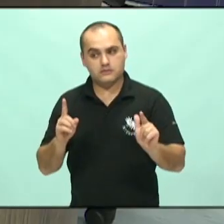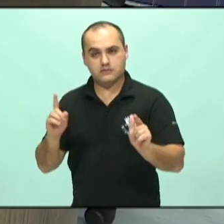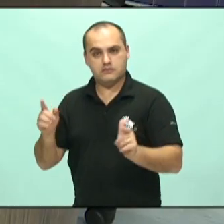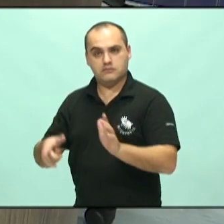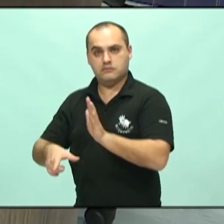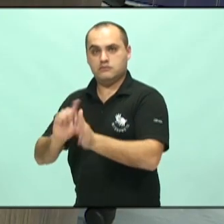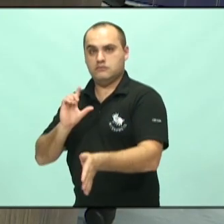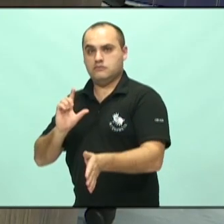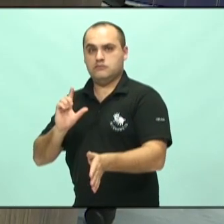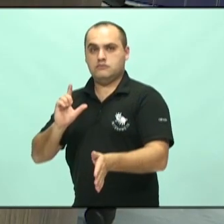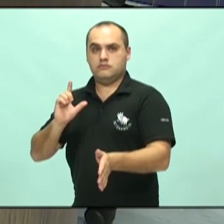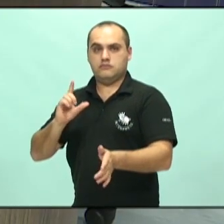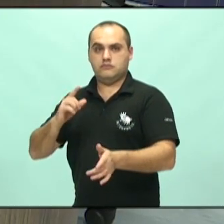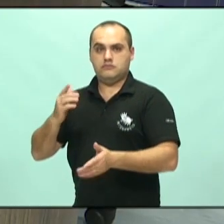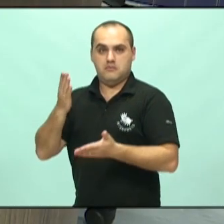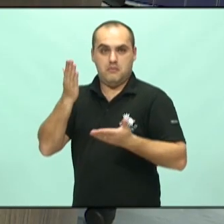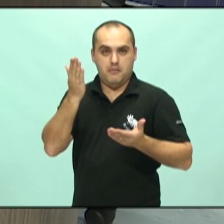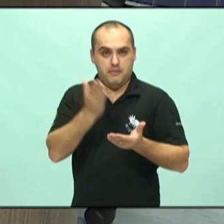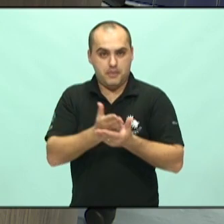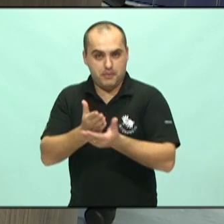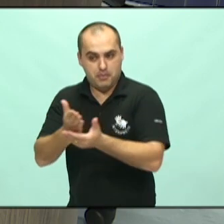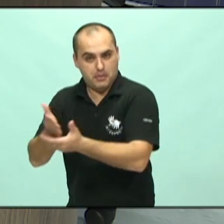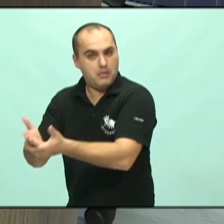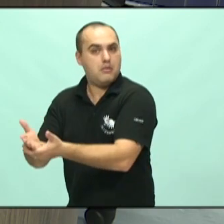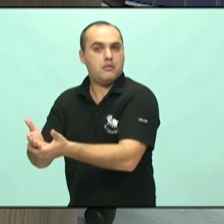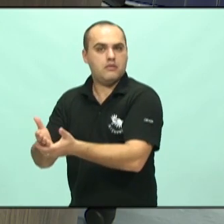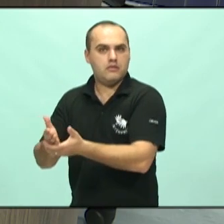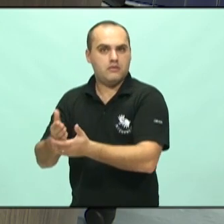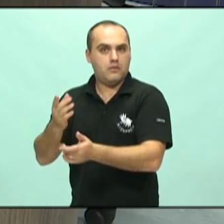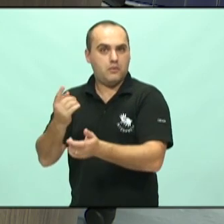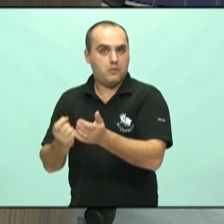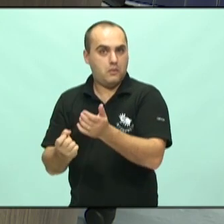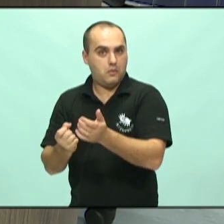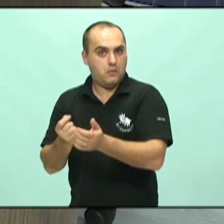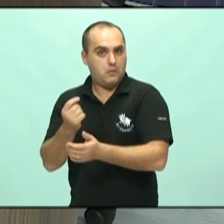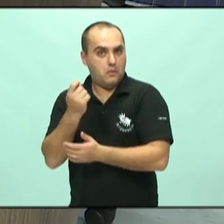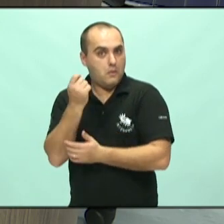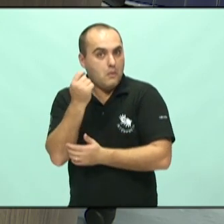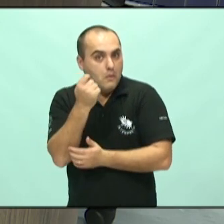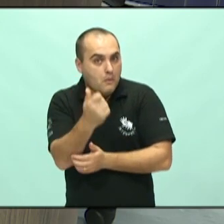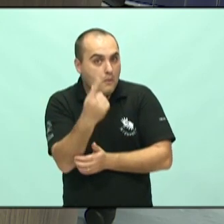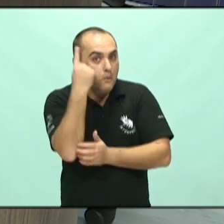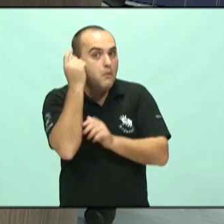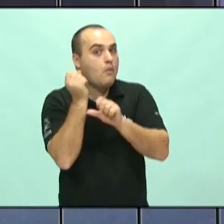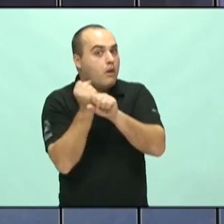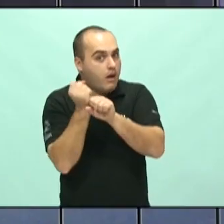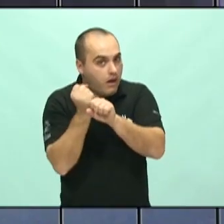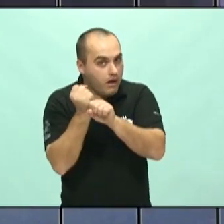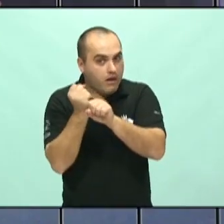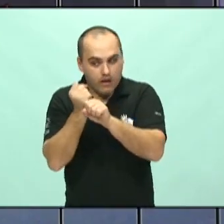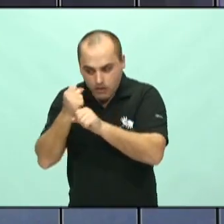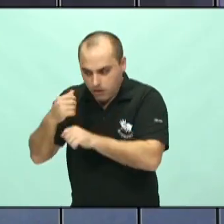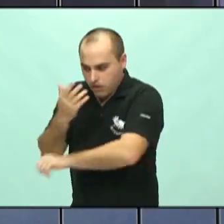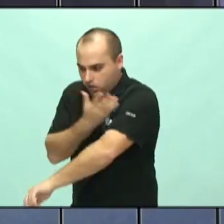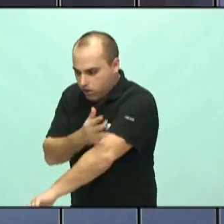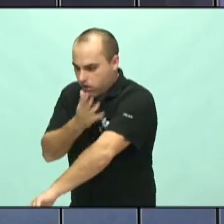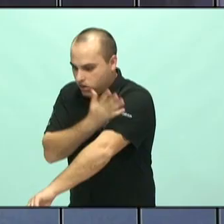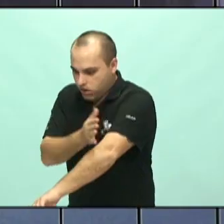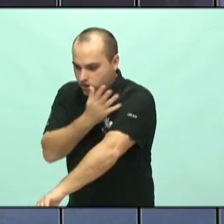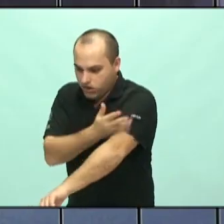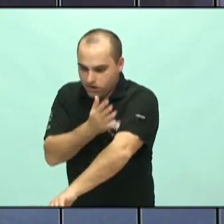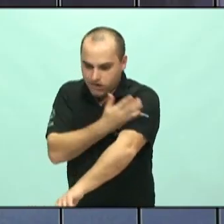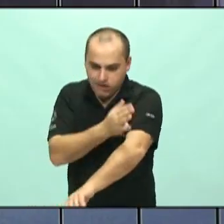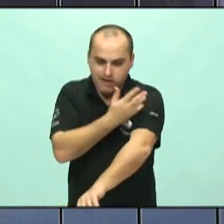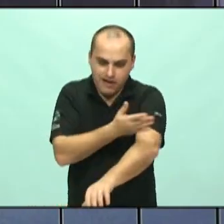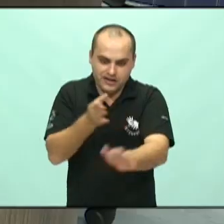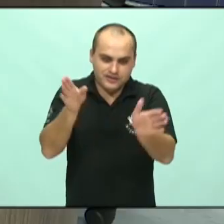montagens duram nosso processo de montagem, né? Durou em quase 1 ano, né? Então, para chegar numa estreia, tem 1 ano aí de